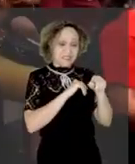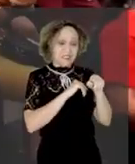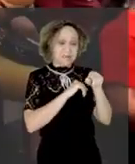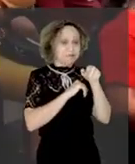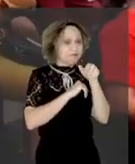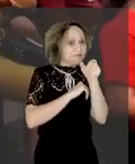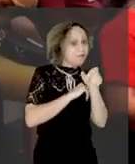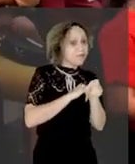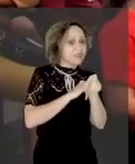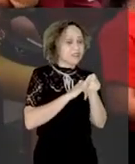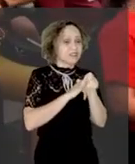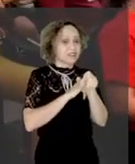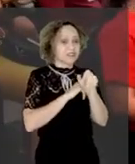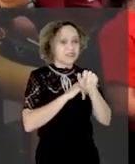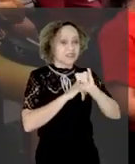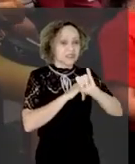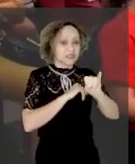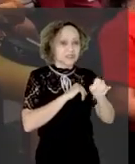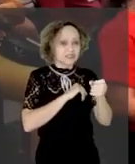Deixa eu